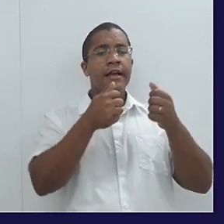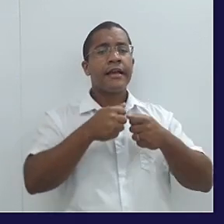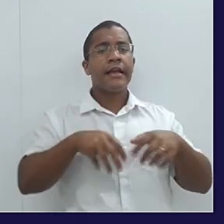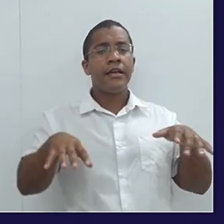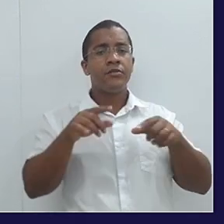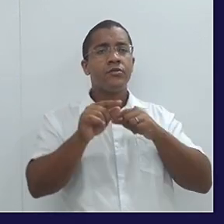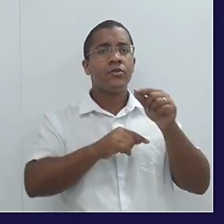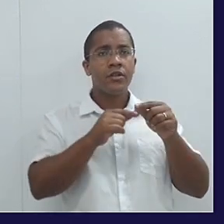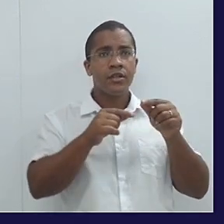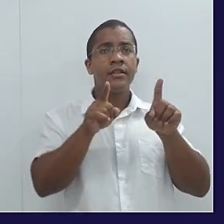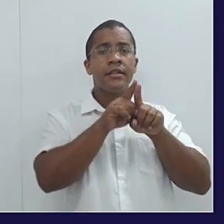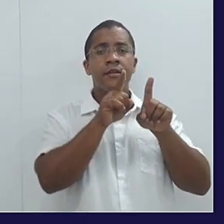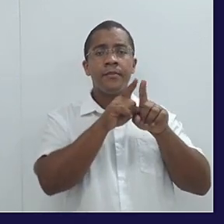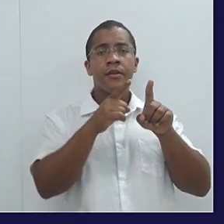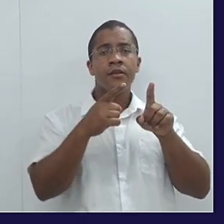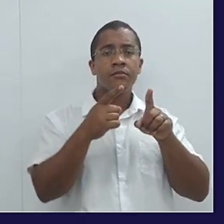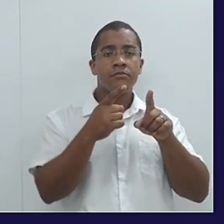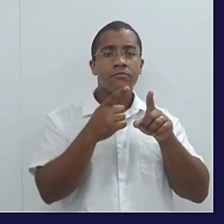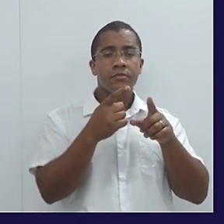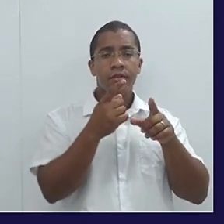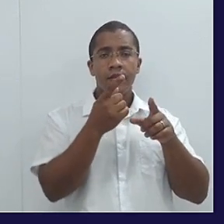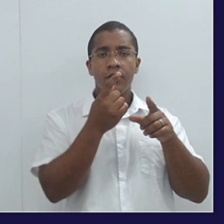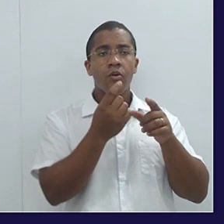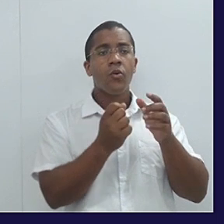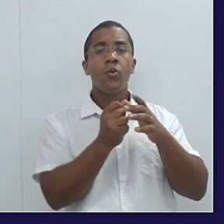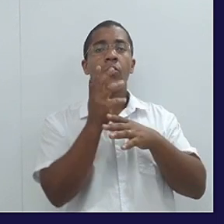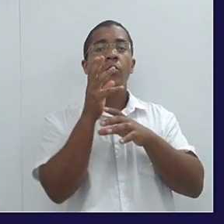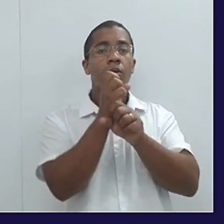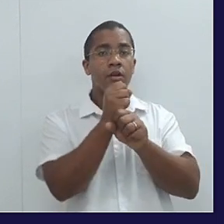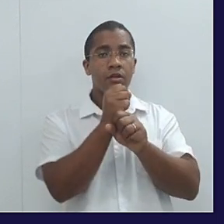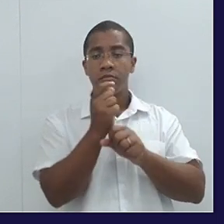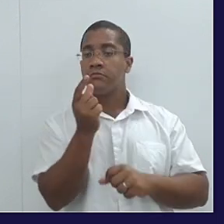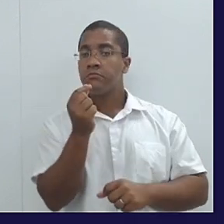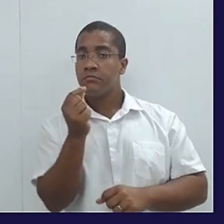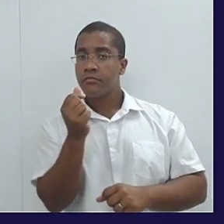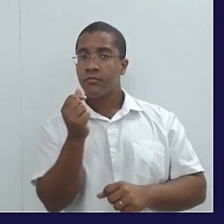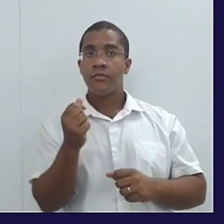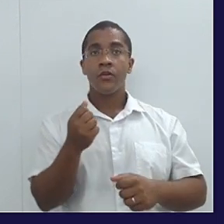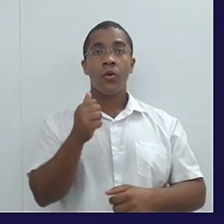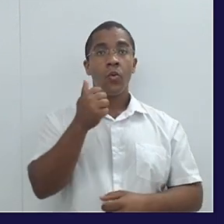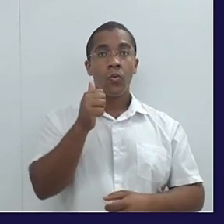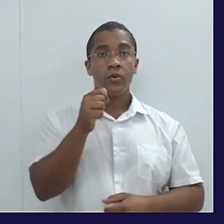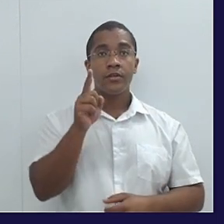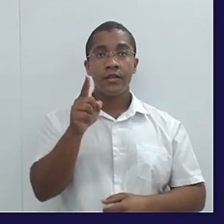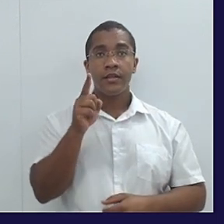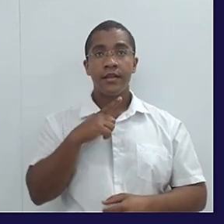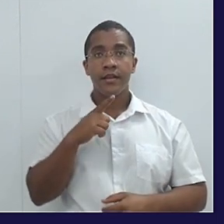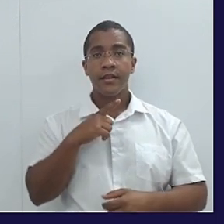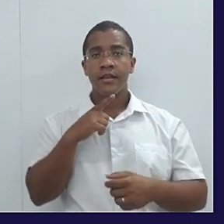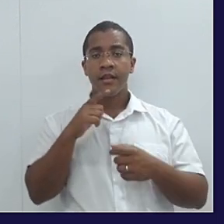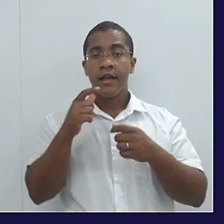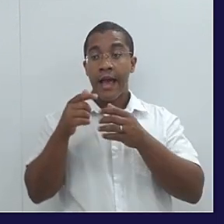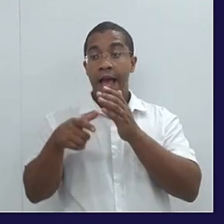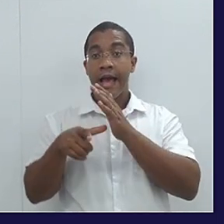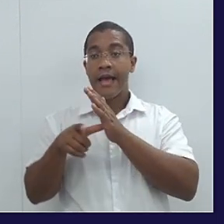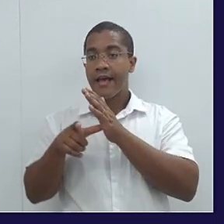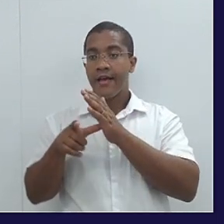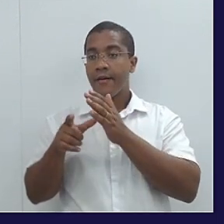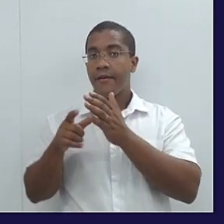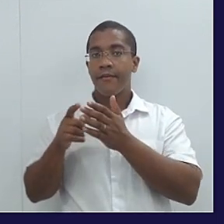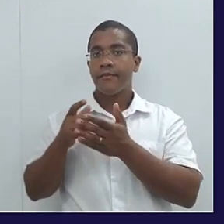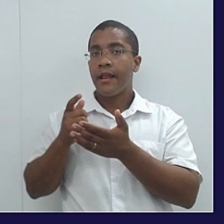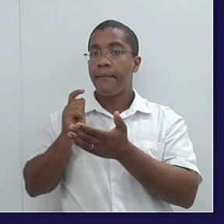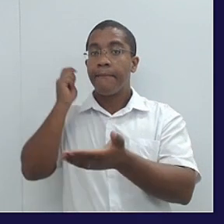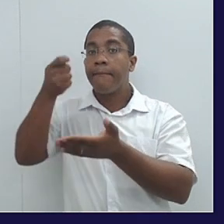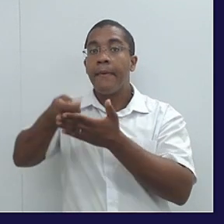consumo, a quantidade e o preço. No número 11, a gente vai ter o reaviso de faturas em